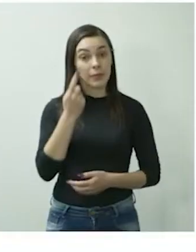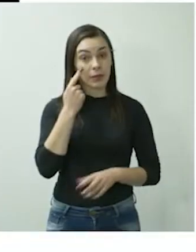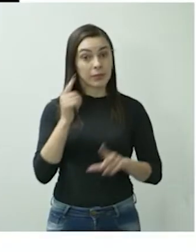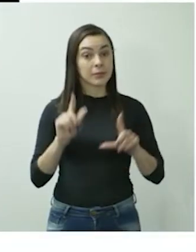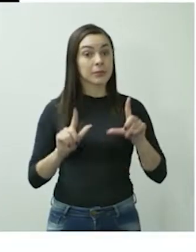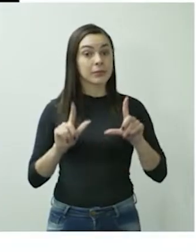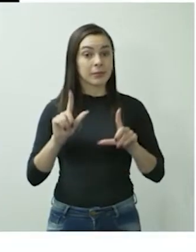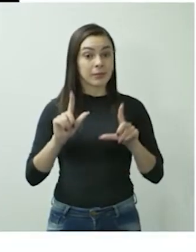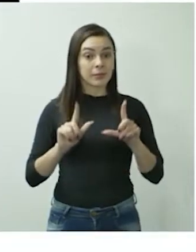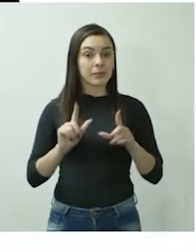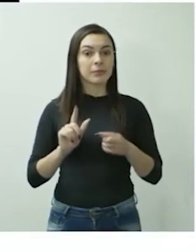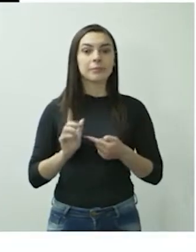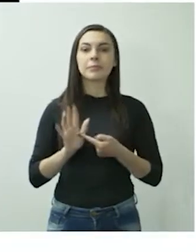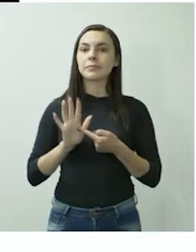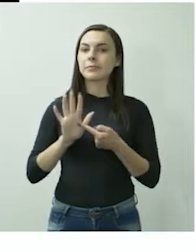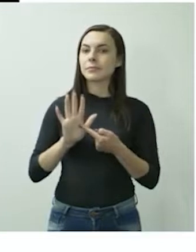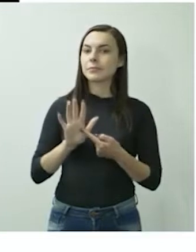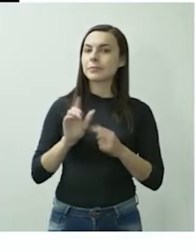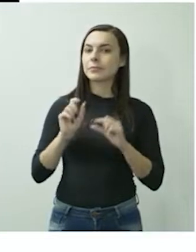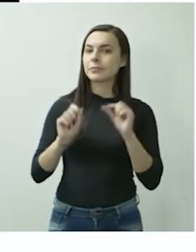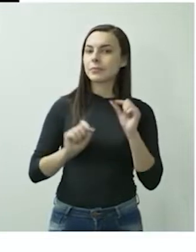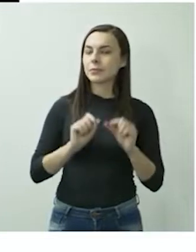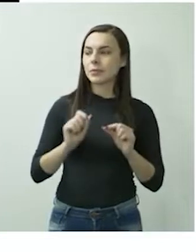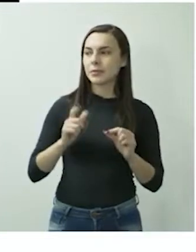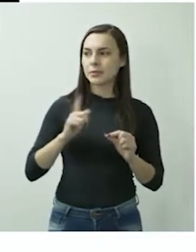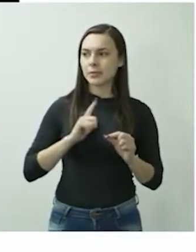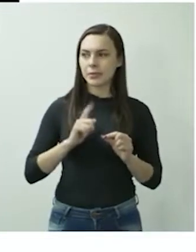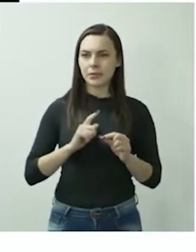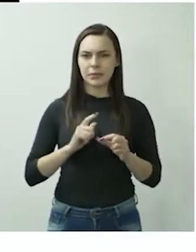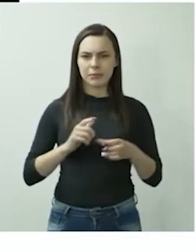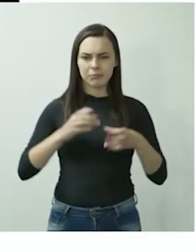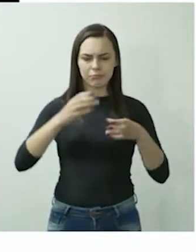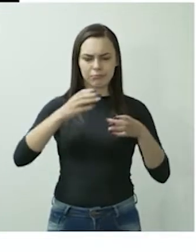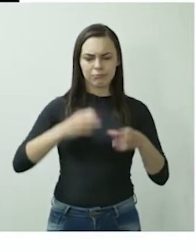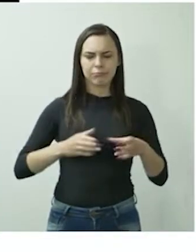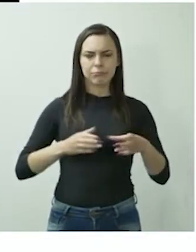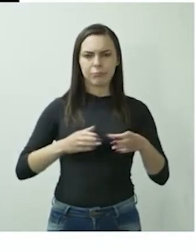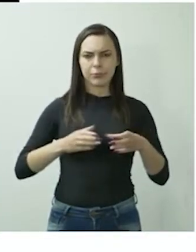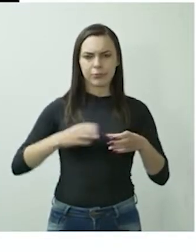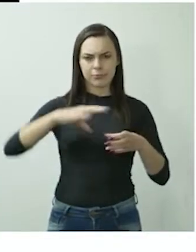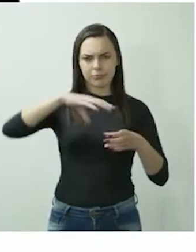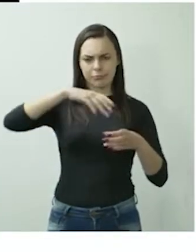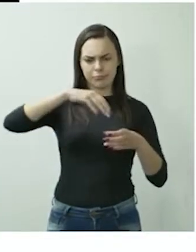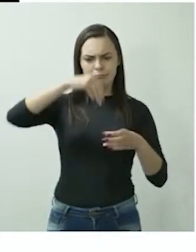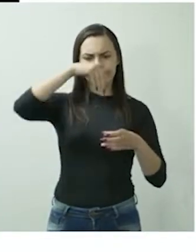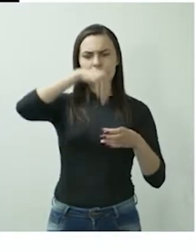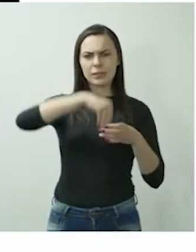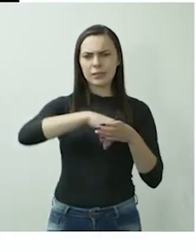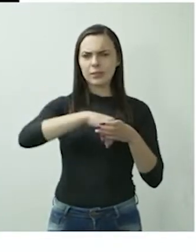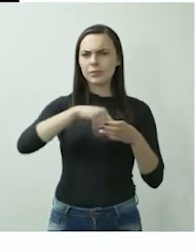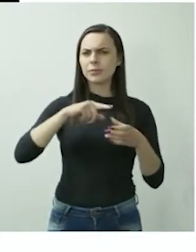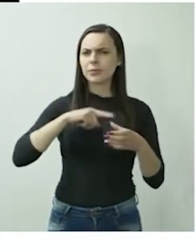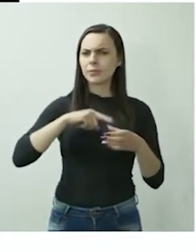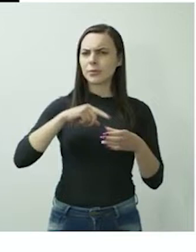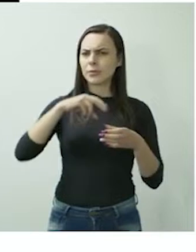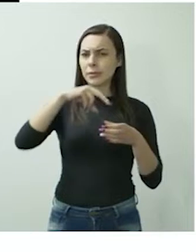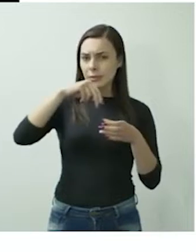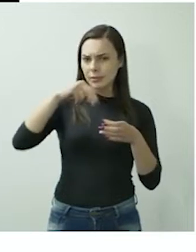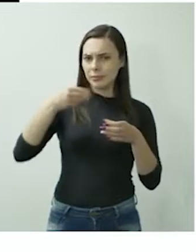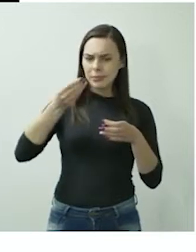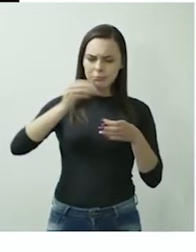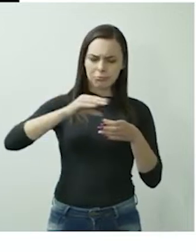ela nos mandou este pote. E dentro deste pote ela colocou algumas